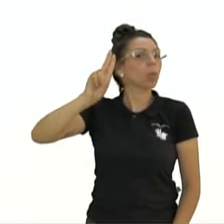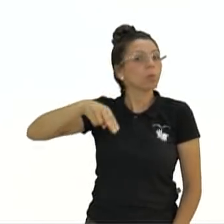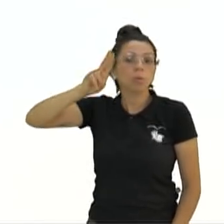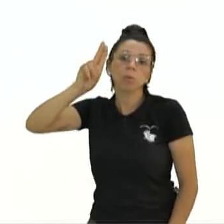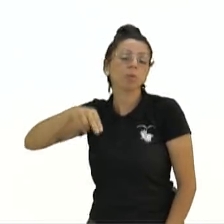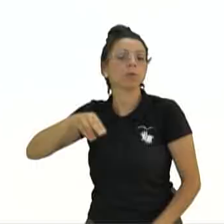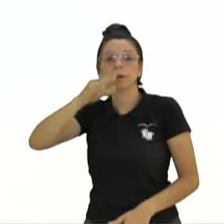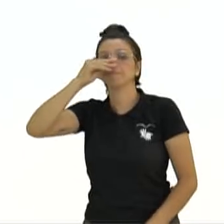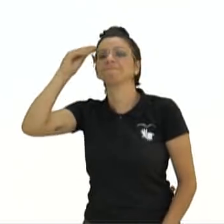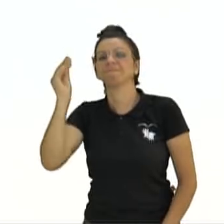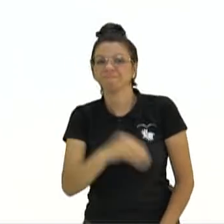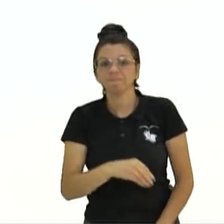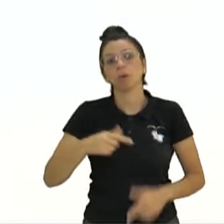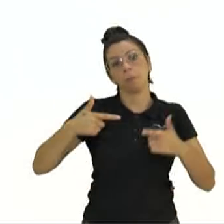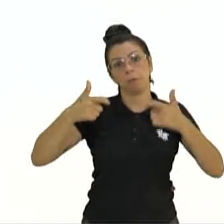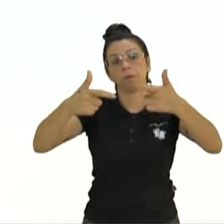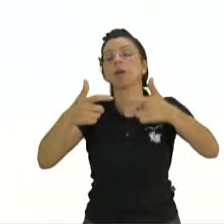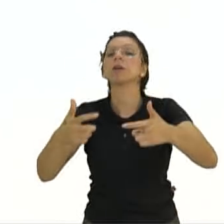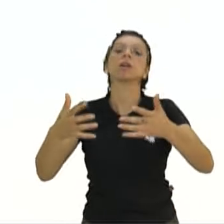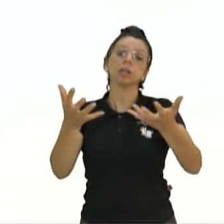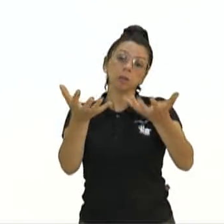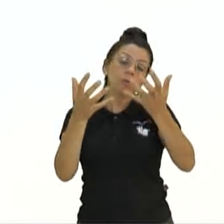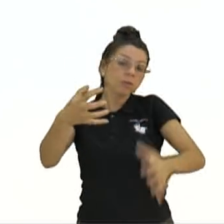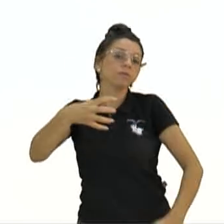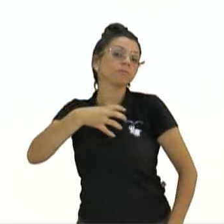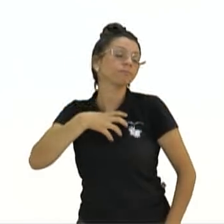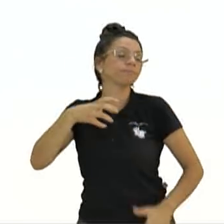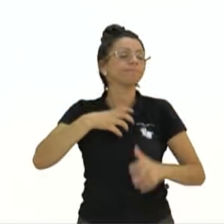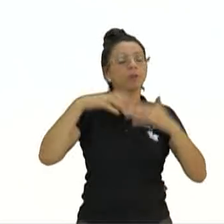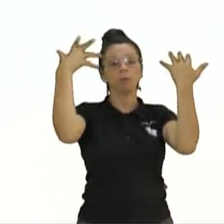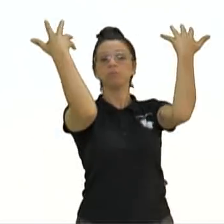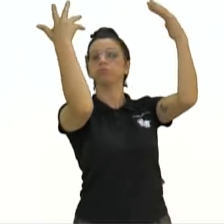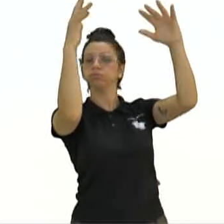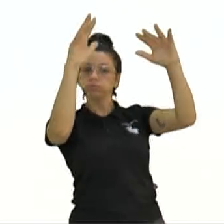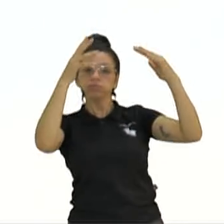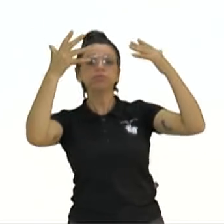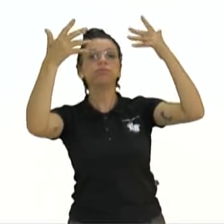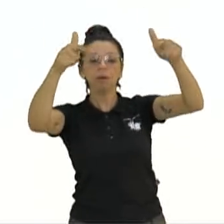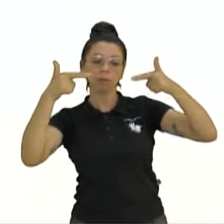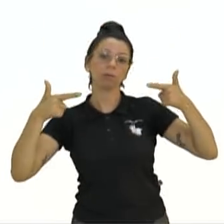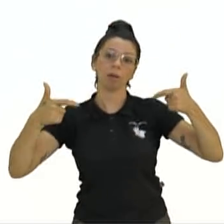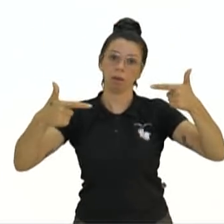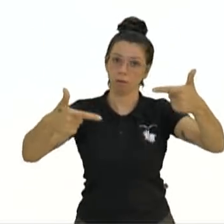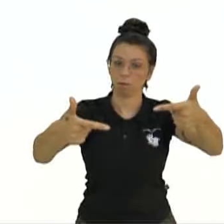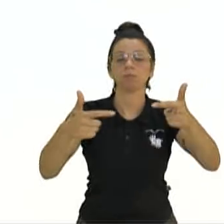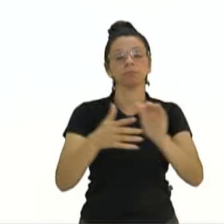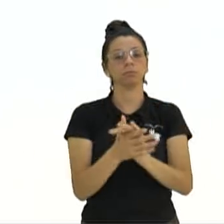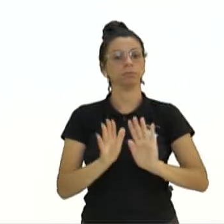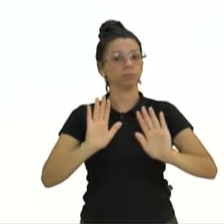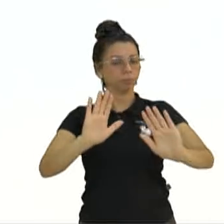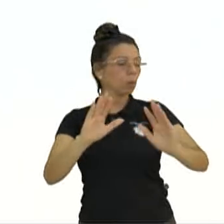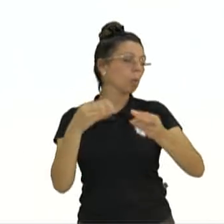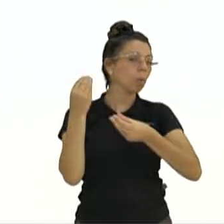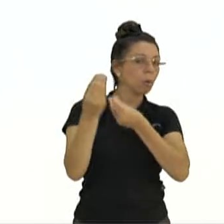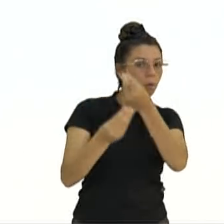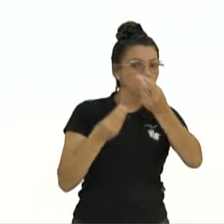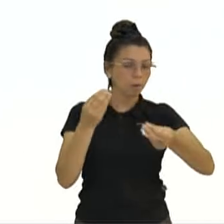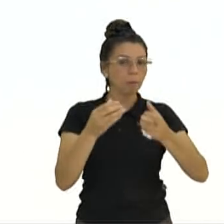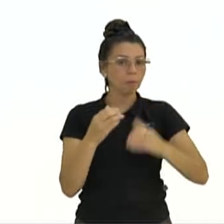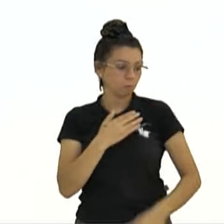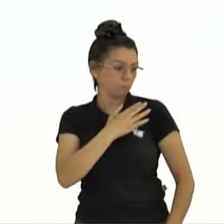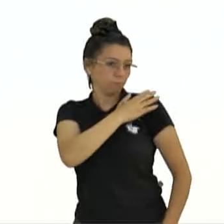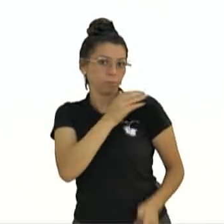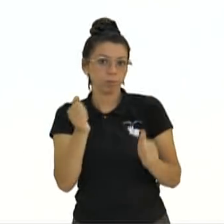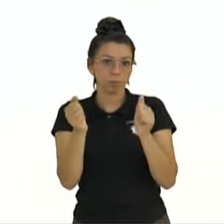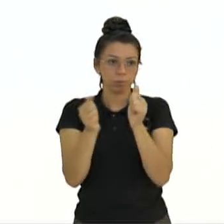batalha. Ele gostava da sensação de glória que a guerra o propiciava. Com um poderoso exército,